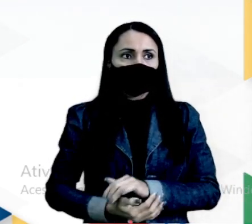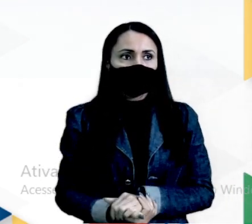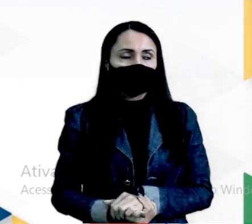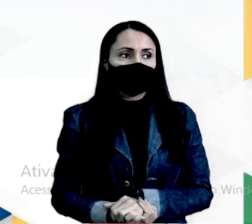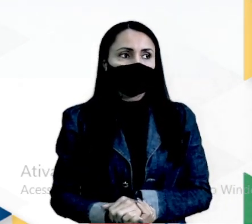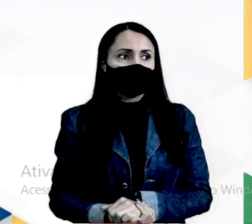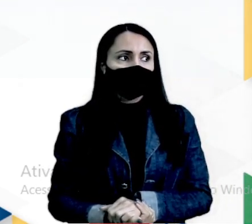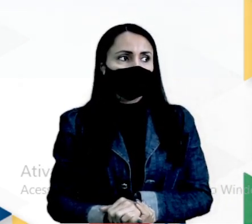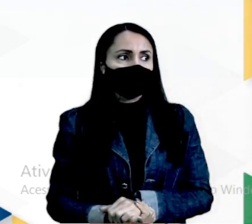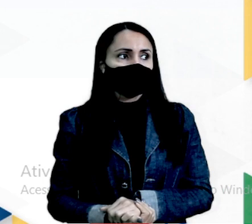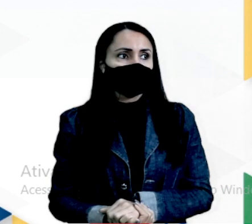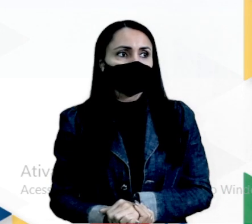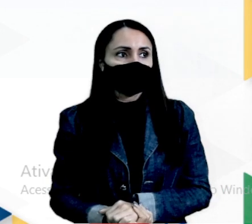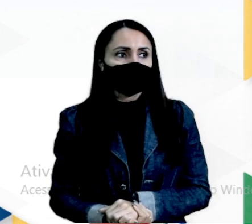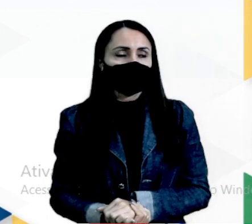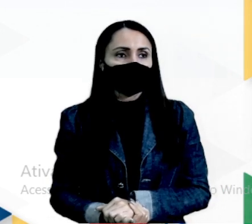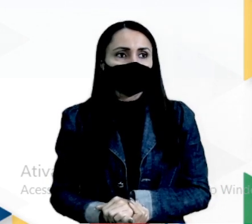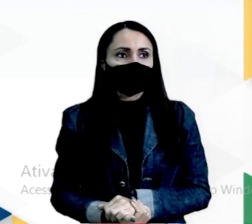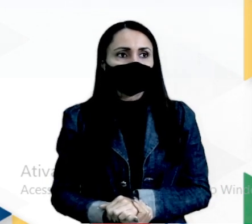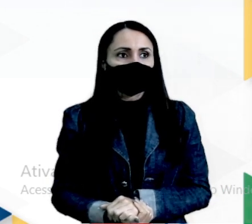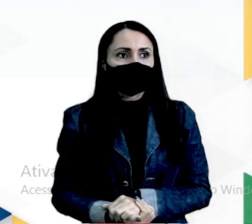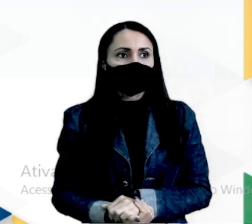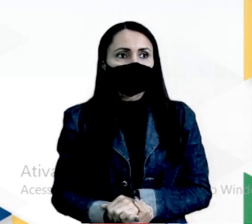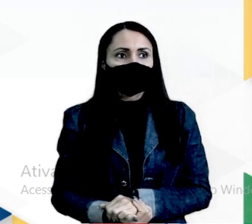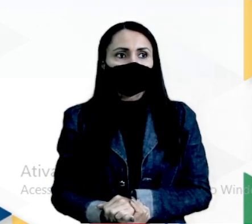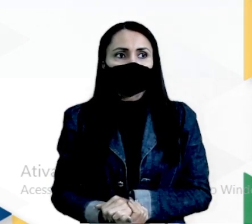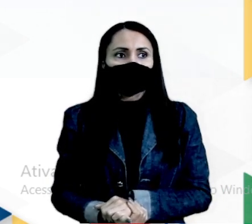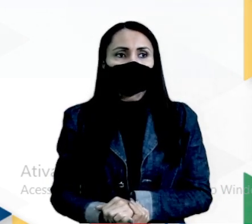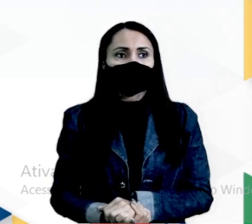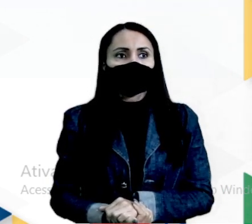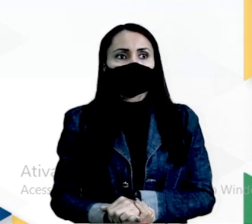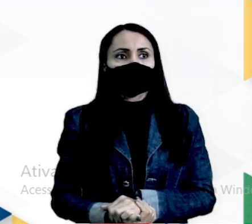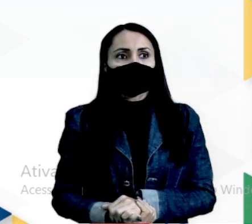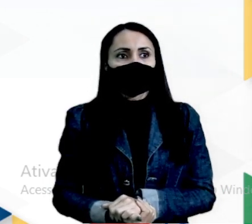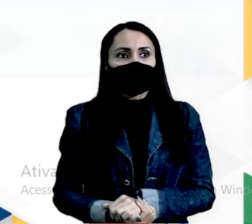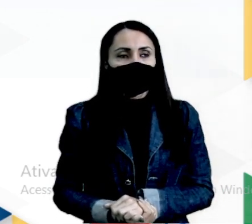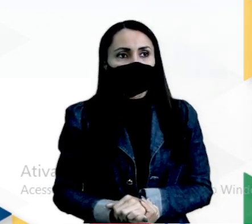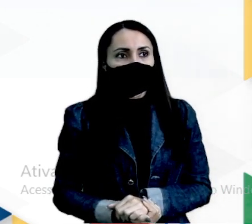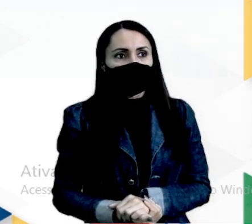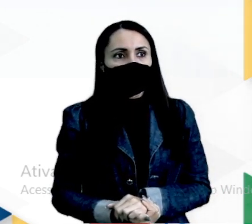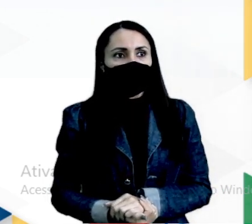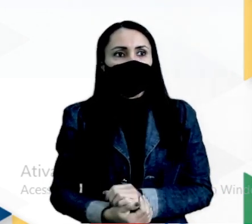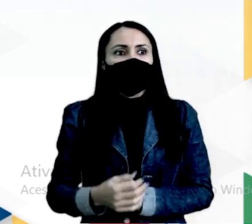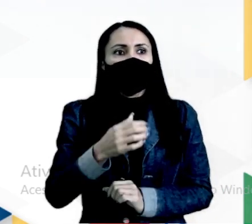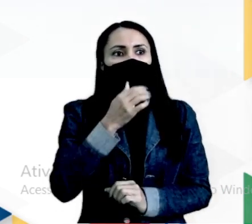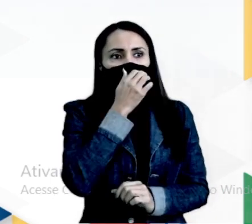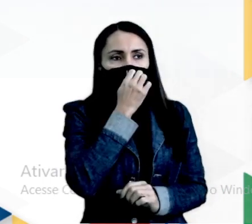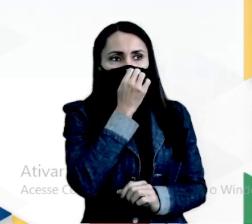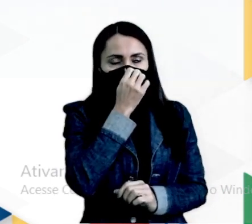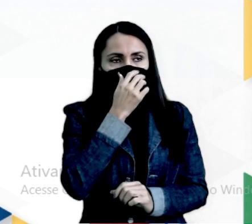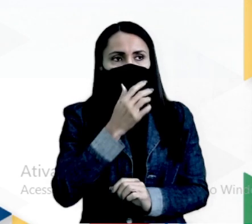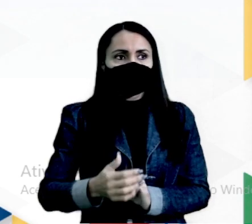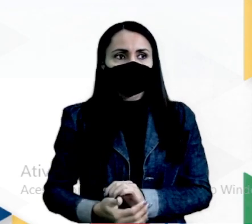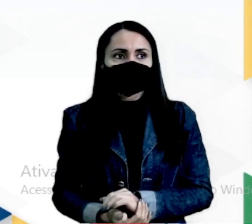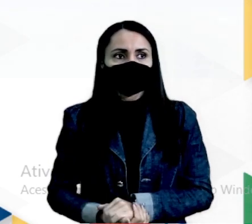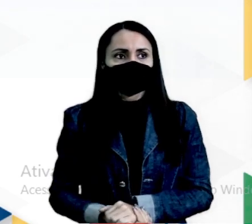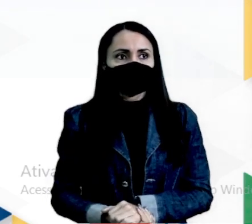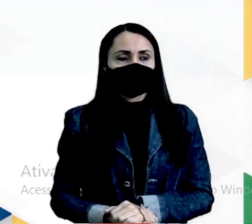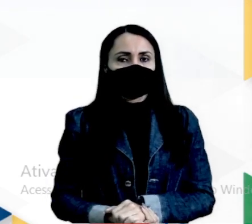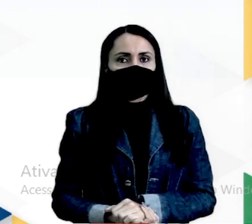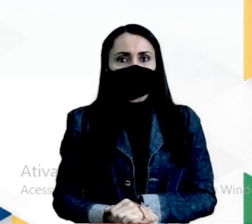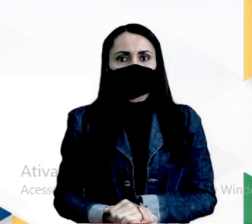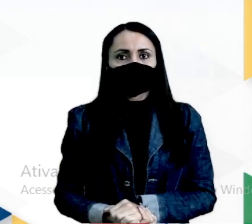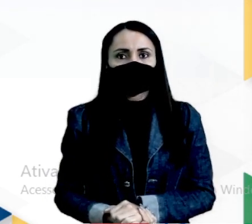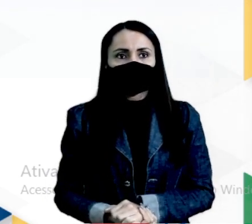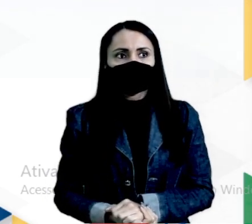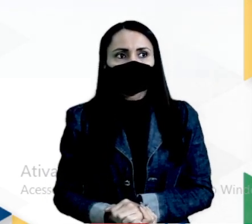bom? Então vamos lá, isso aí, ó. Viu aí a animação? Gostou? Ficou legal? Tá vendo que eu tenho aí a quantidade e eu tenho essa quantidade